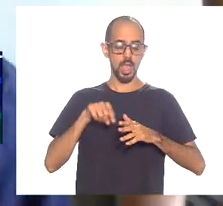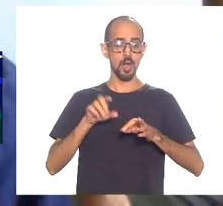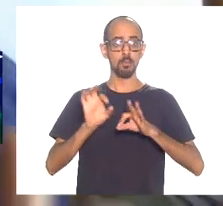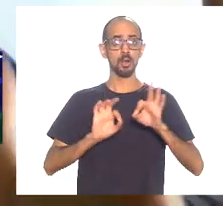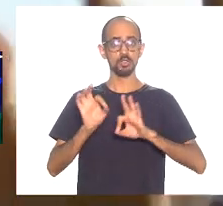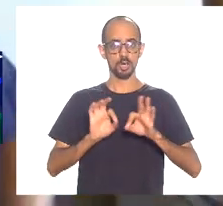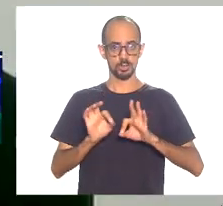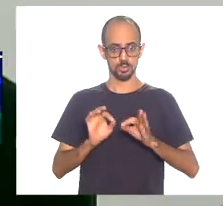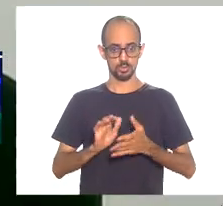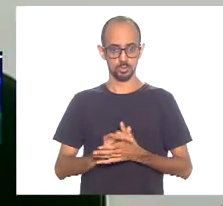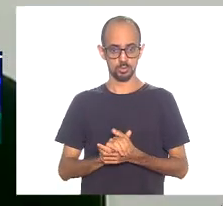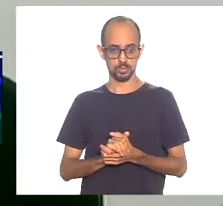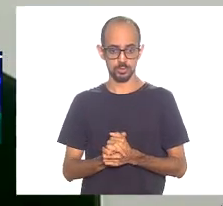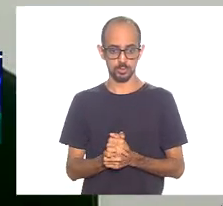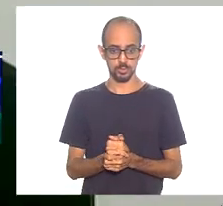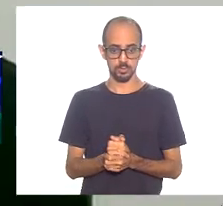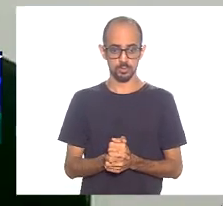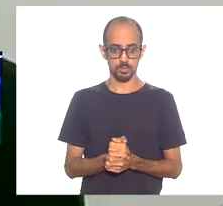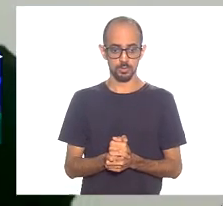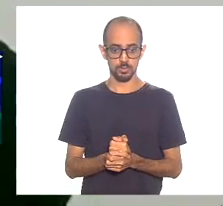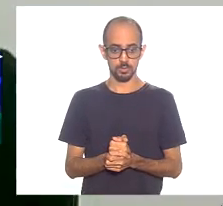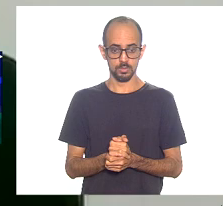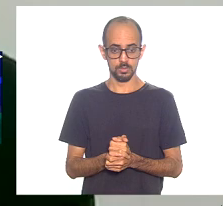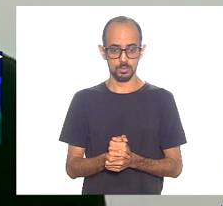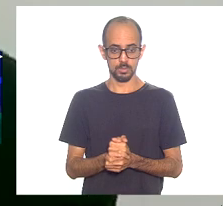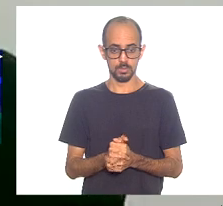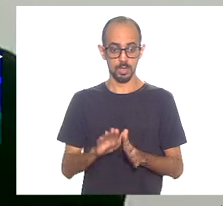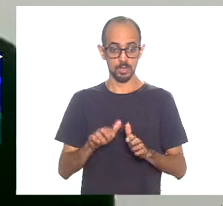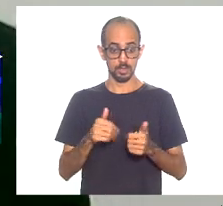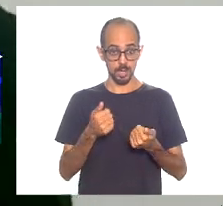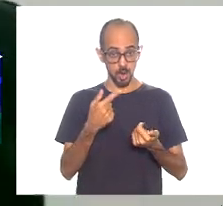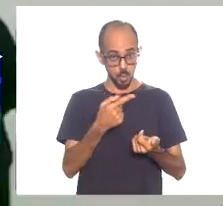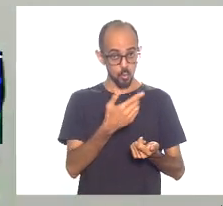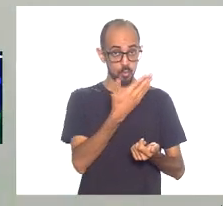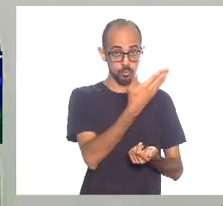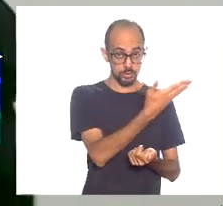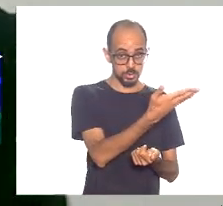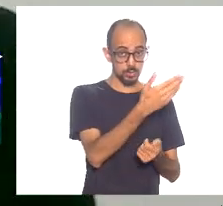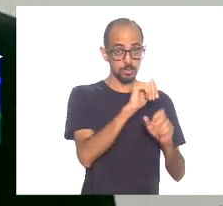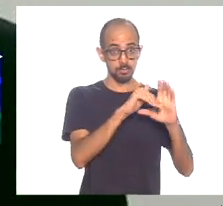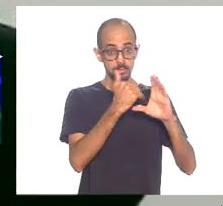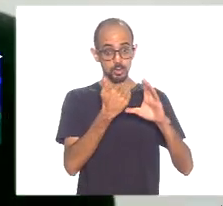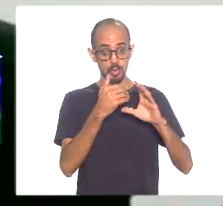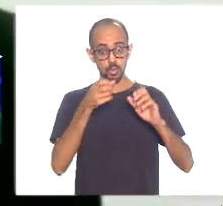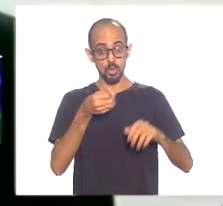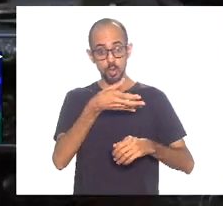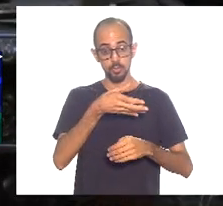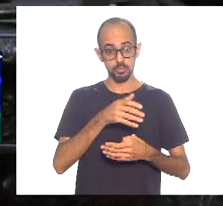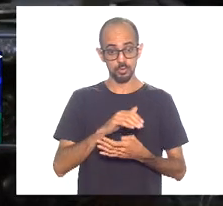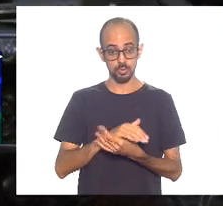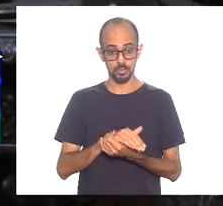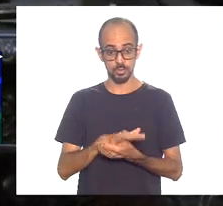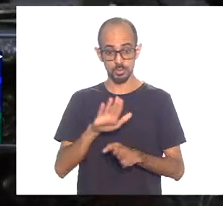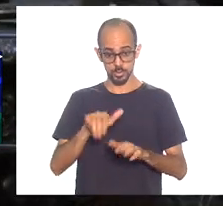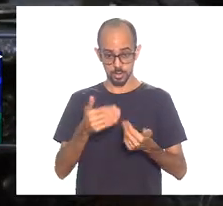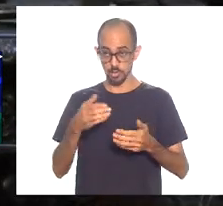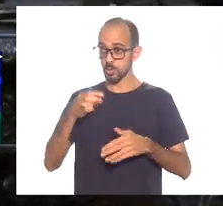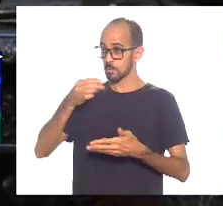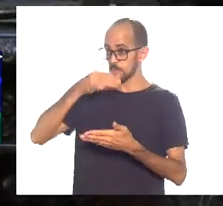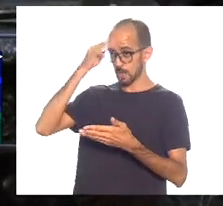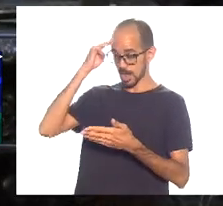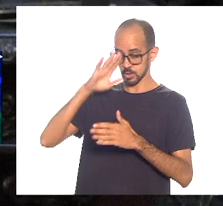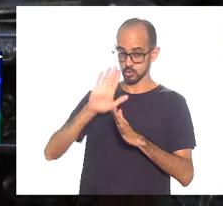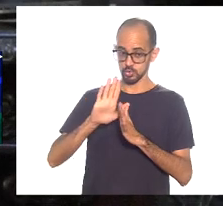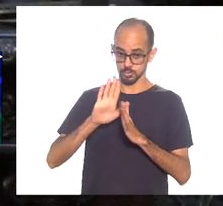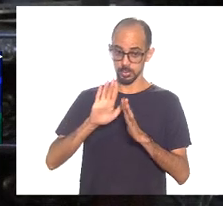esse é você não quis dormir 21 vossa excelência encaminhou o ovo mas não tem problema de Marcio Marcio se ao